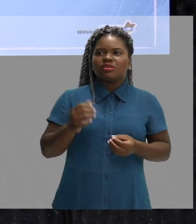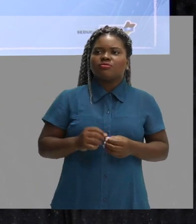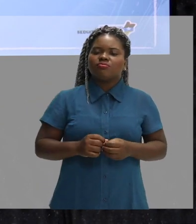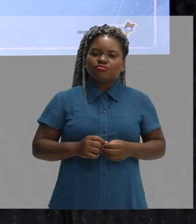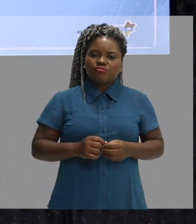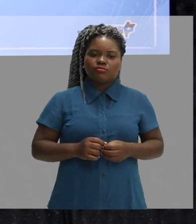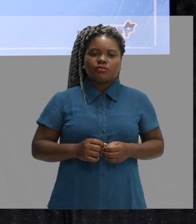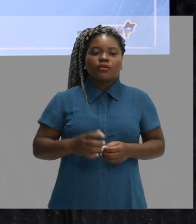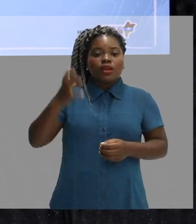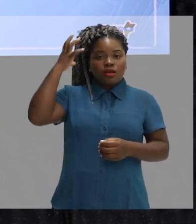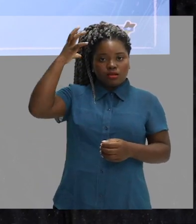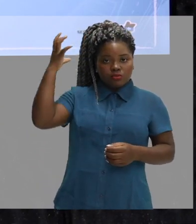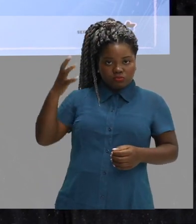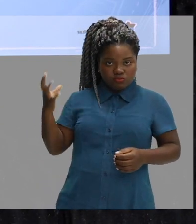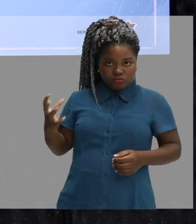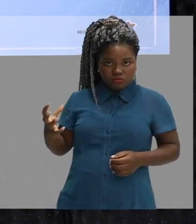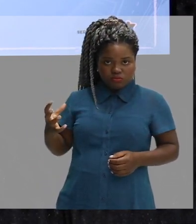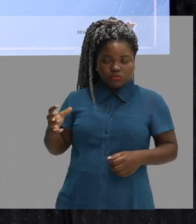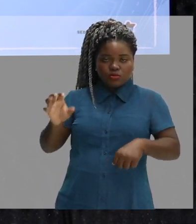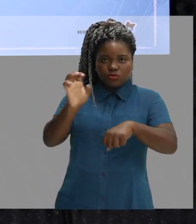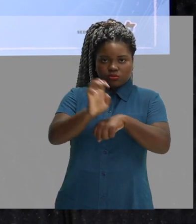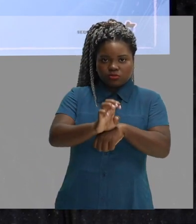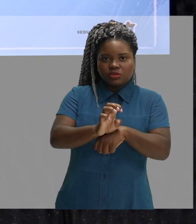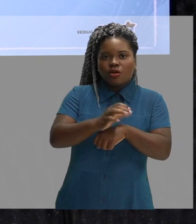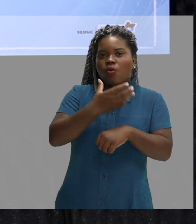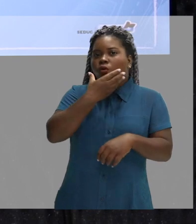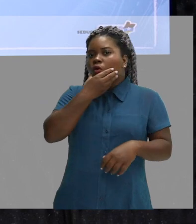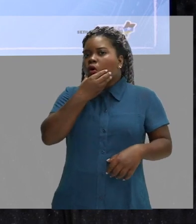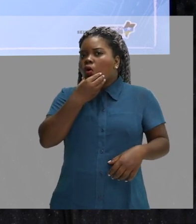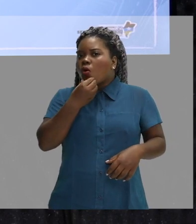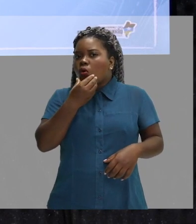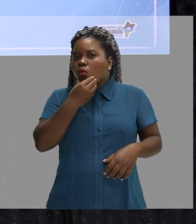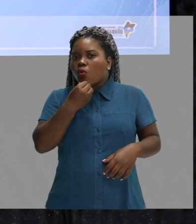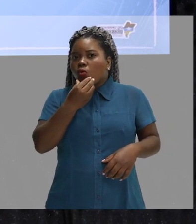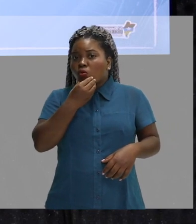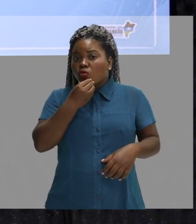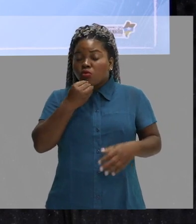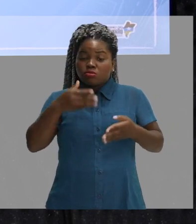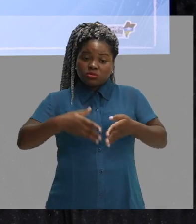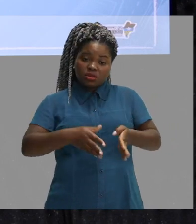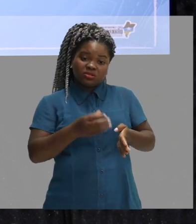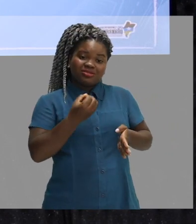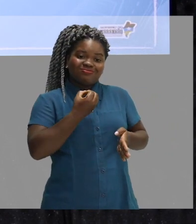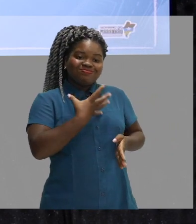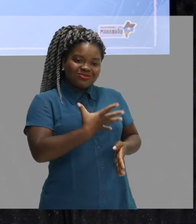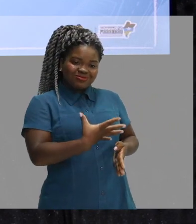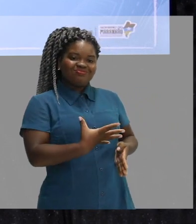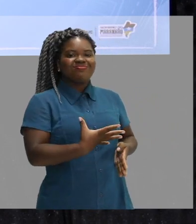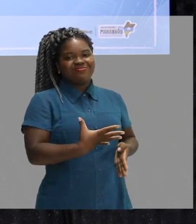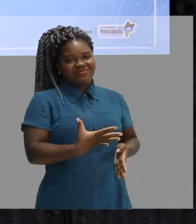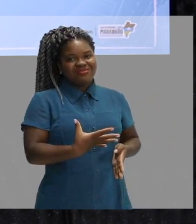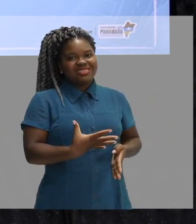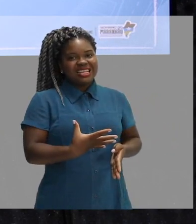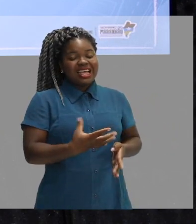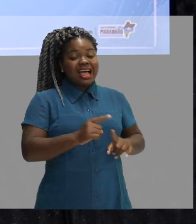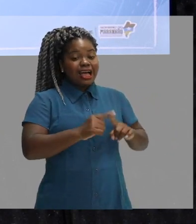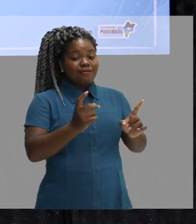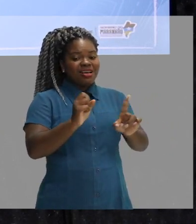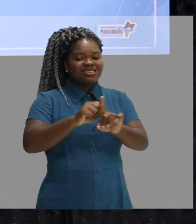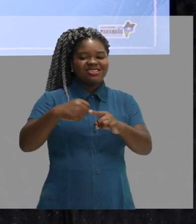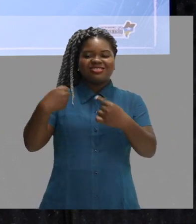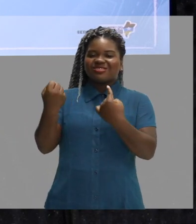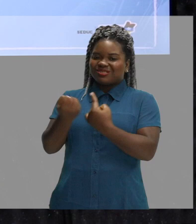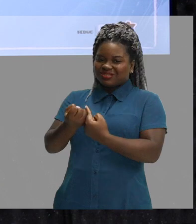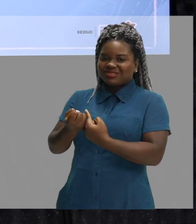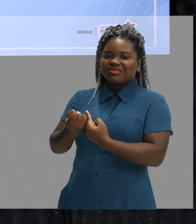Rousseau, no estado de natureza, os homens nascem bons, mas a